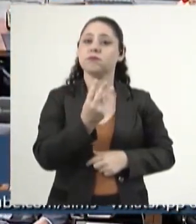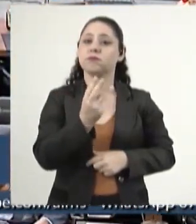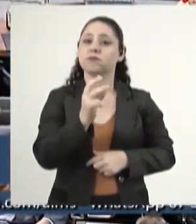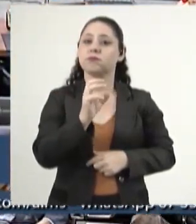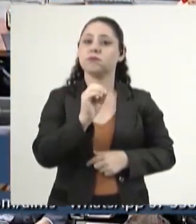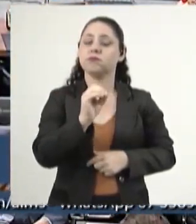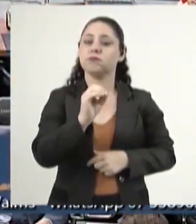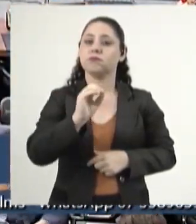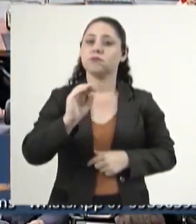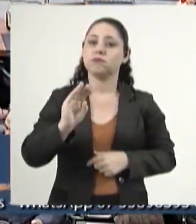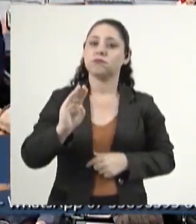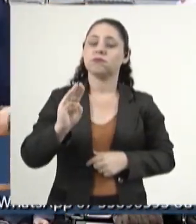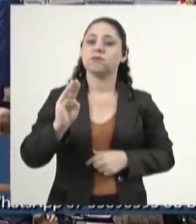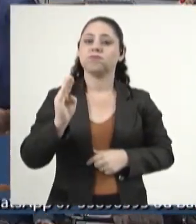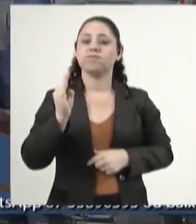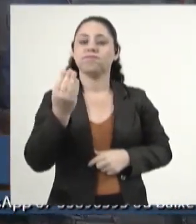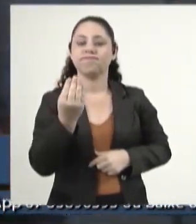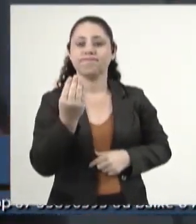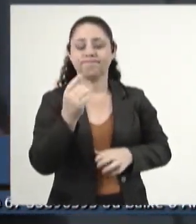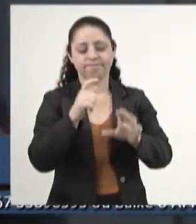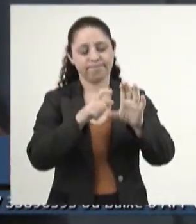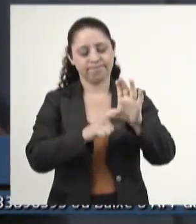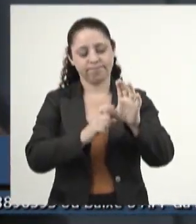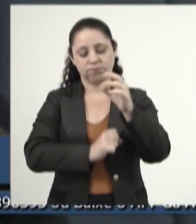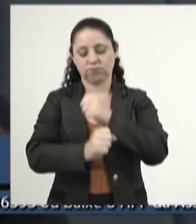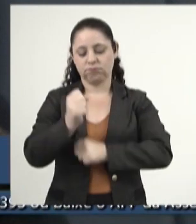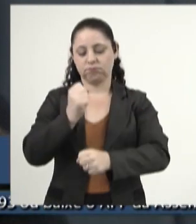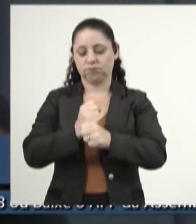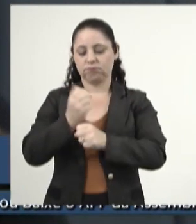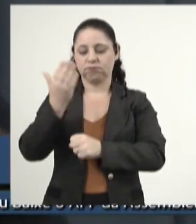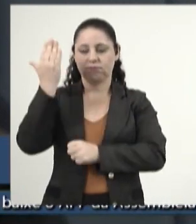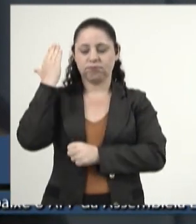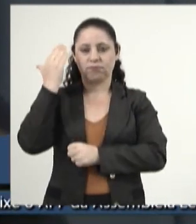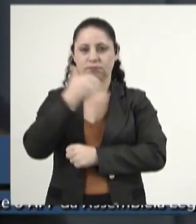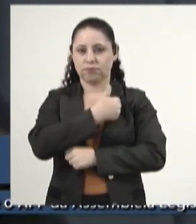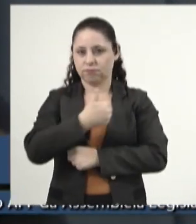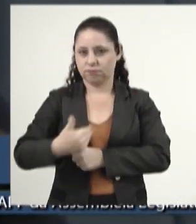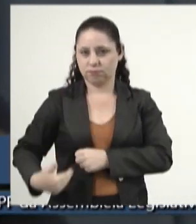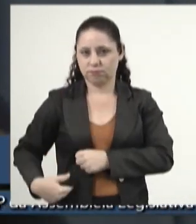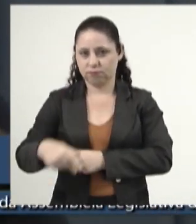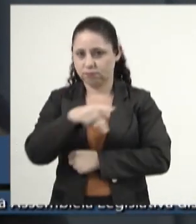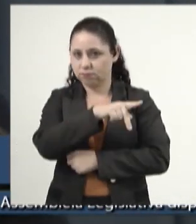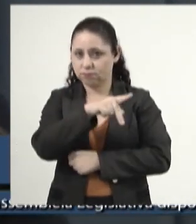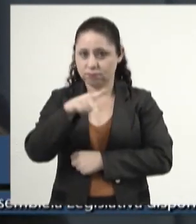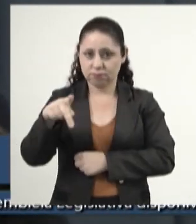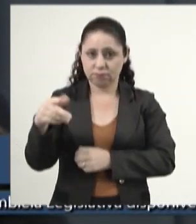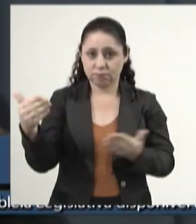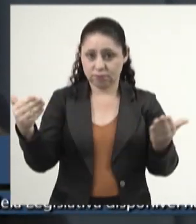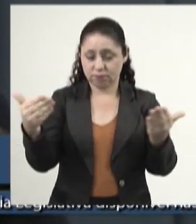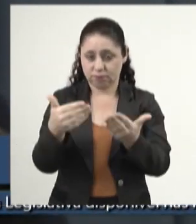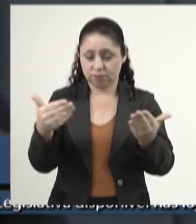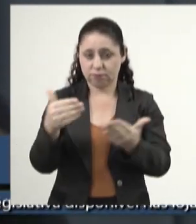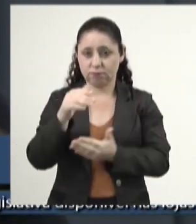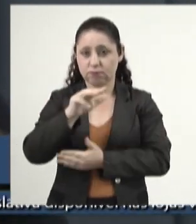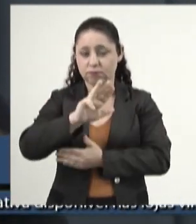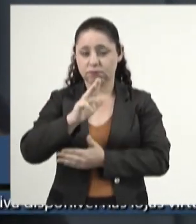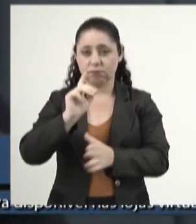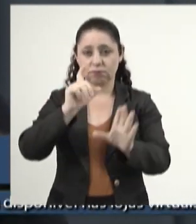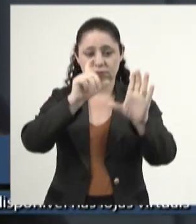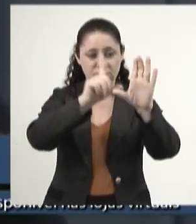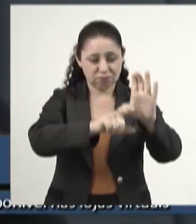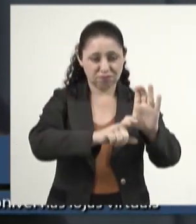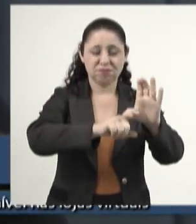bilhões de déficit do ano passado, o governo do presidente Lula quitou